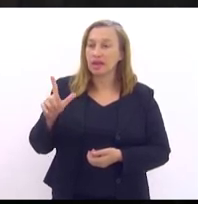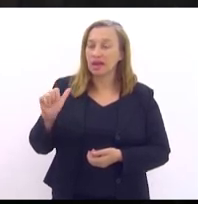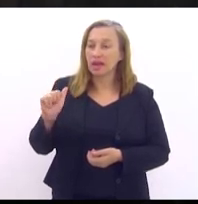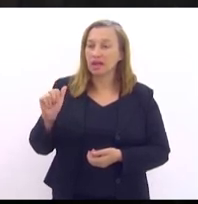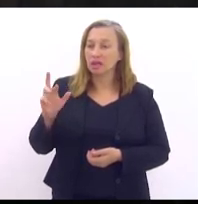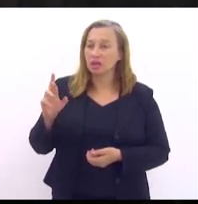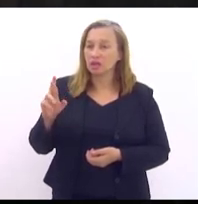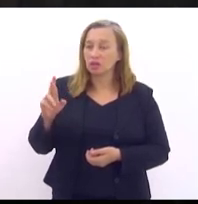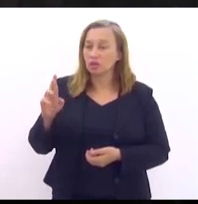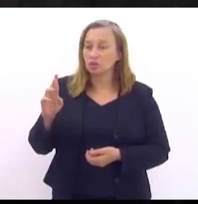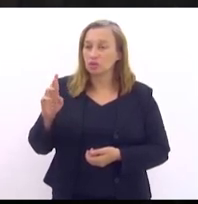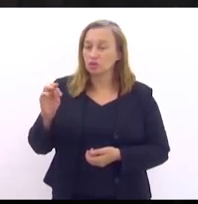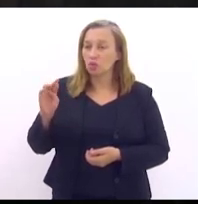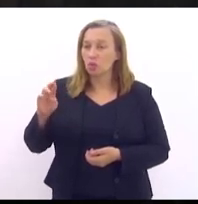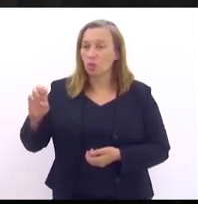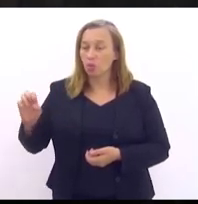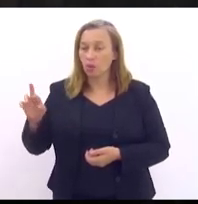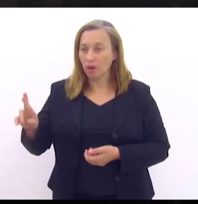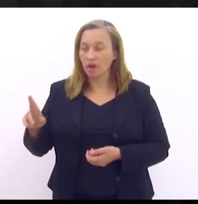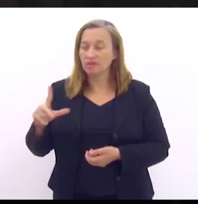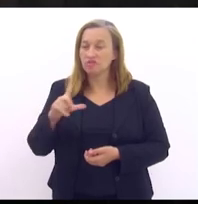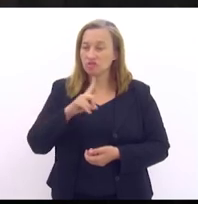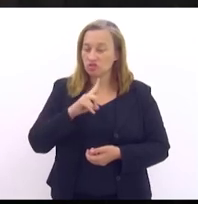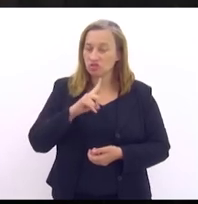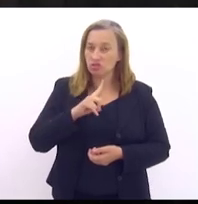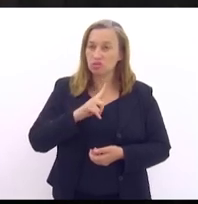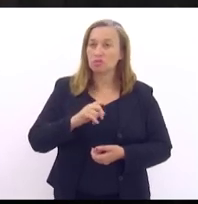que tinha uma vertente